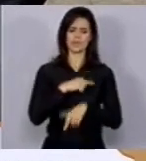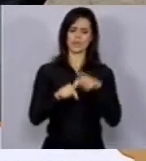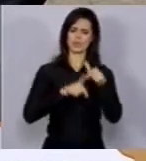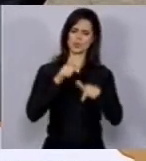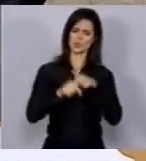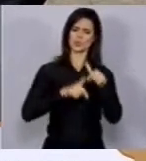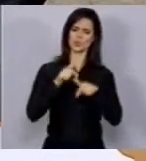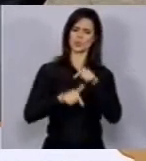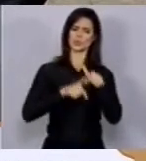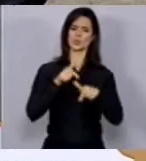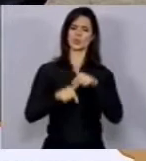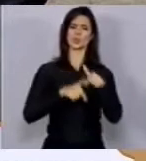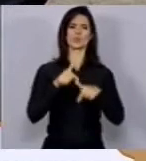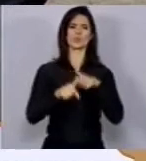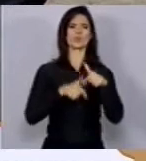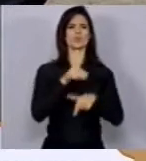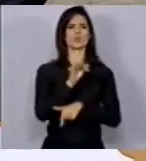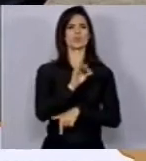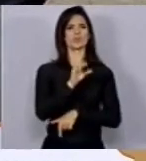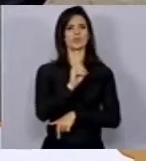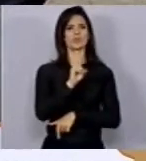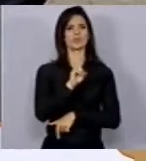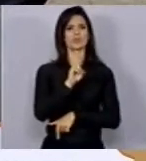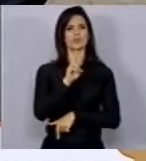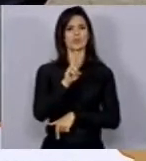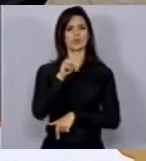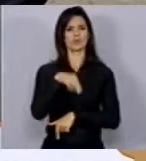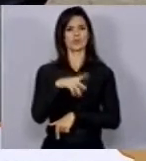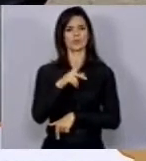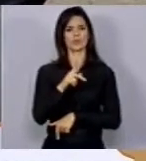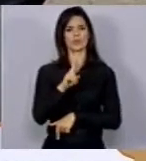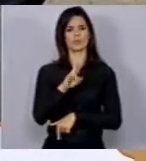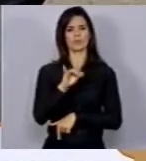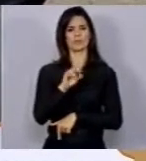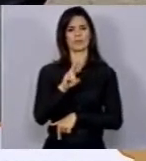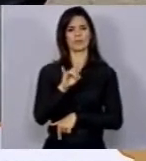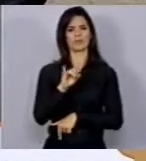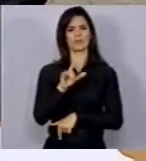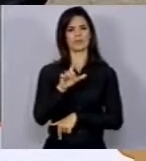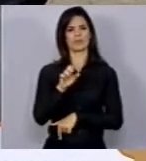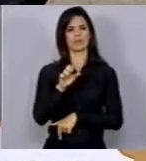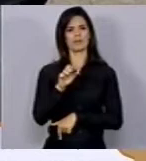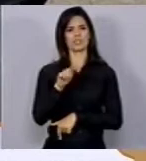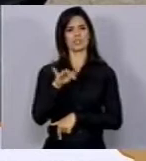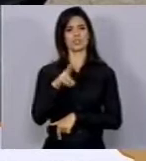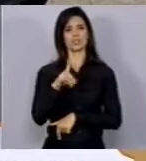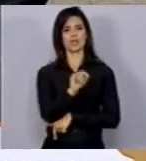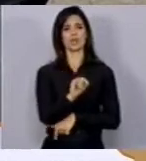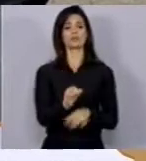a condição de foro privilegiado de alguns agentes públicos, numa extensão e